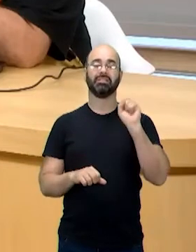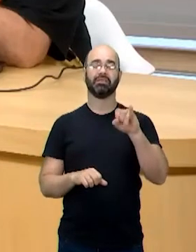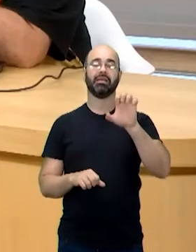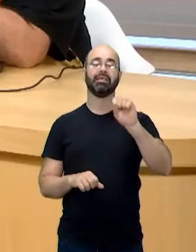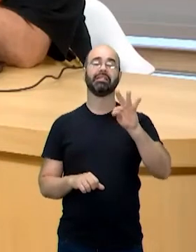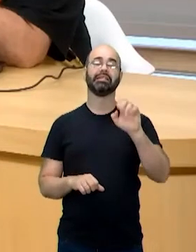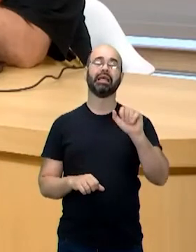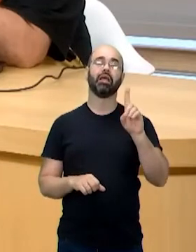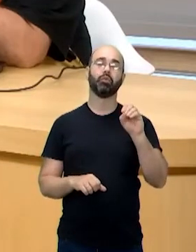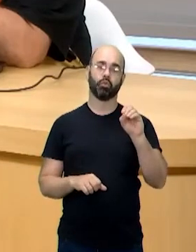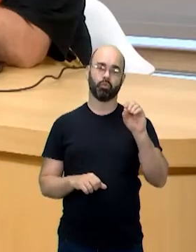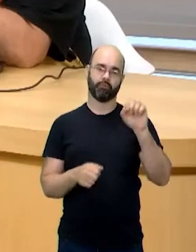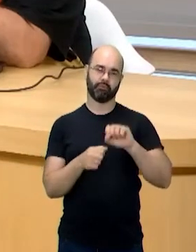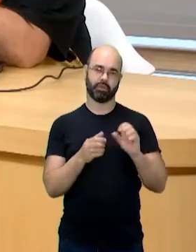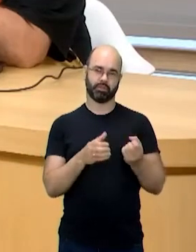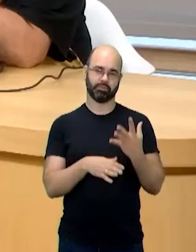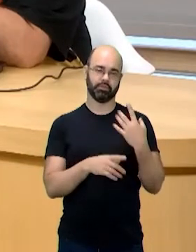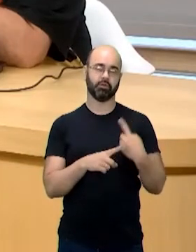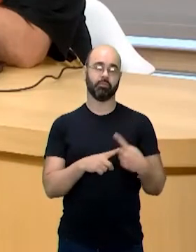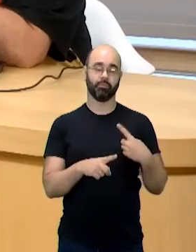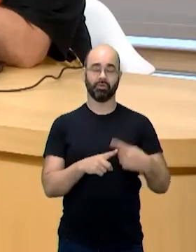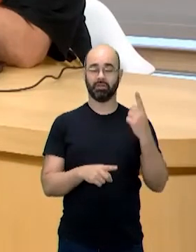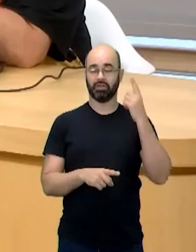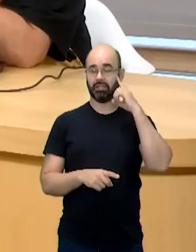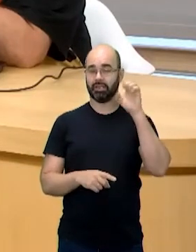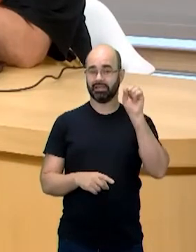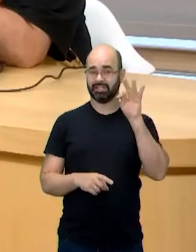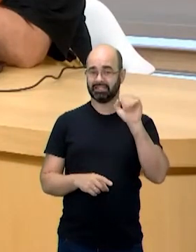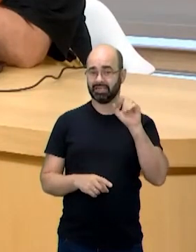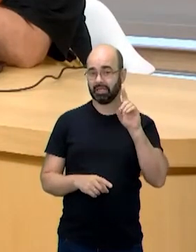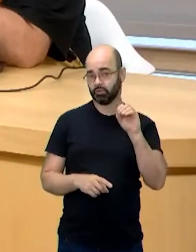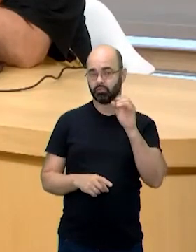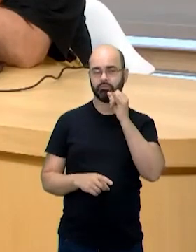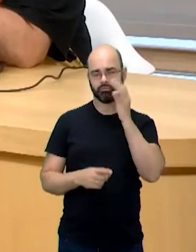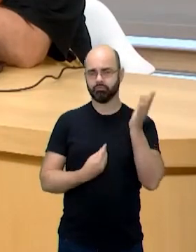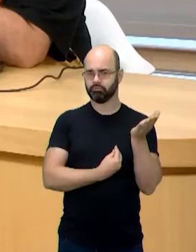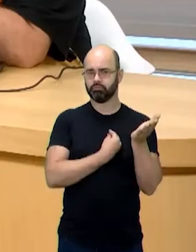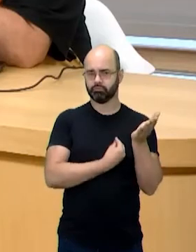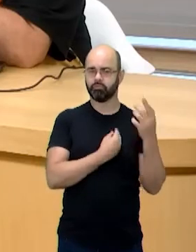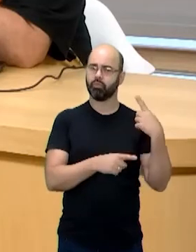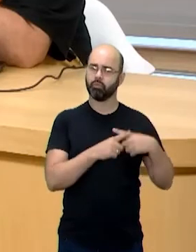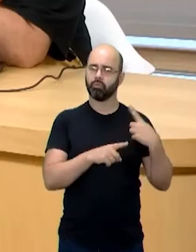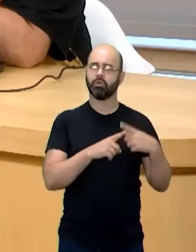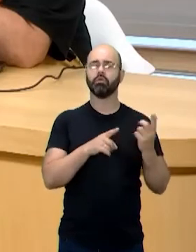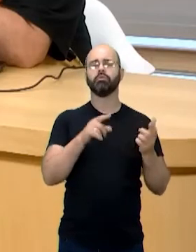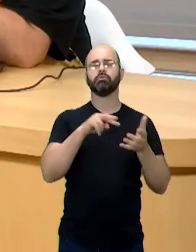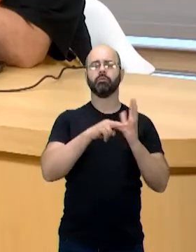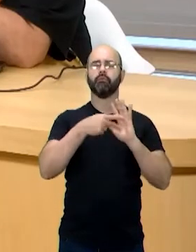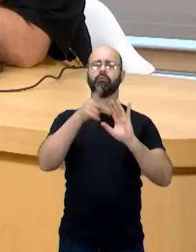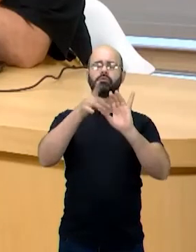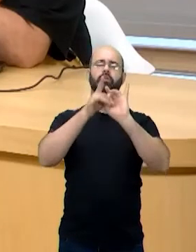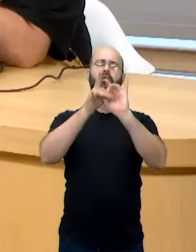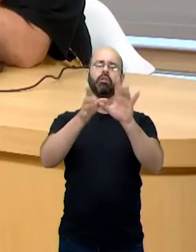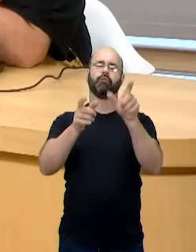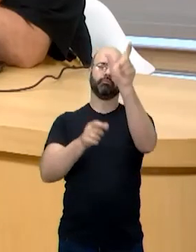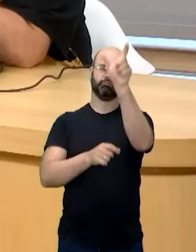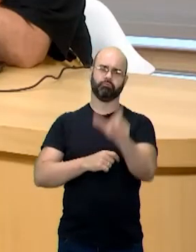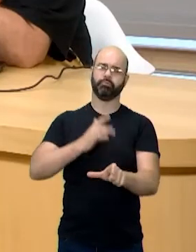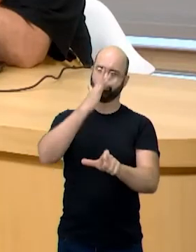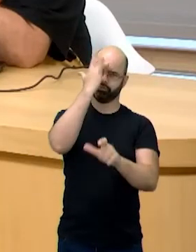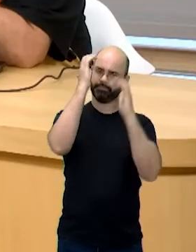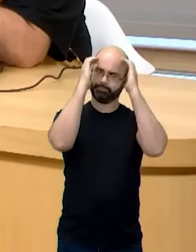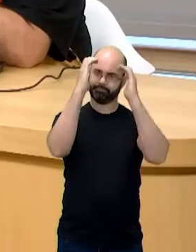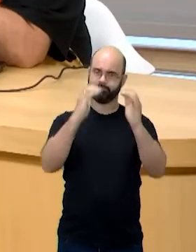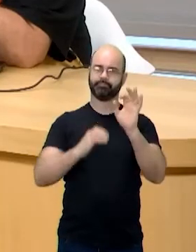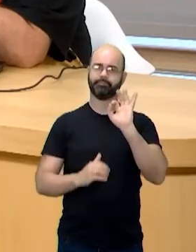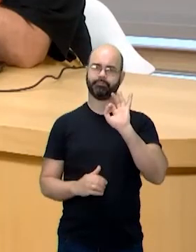isso. Porque, em tese, o Estado deve existir para garantir a sua integridade. É verdade. Né?